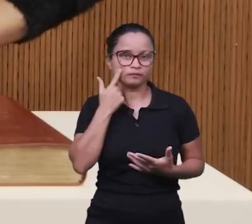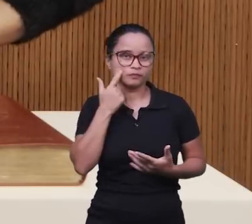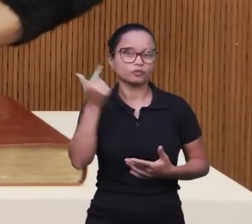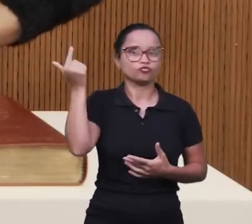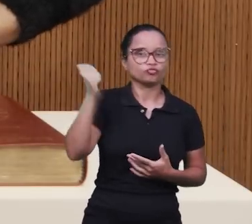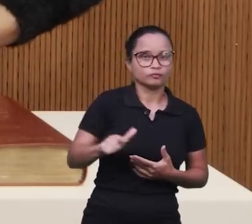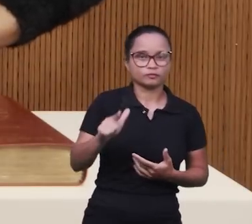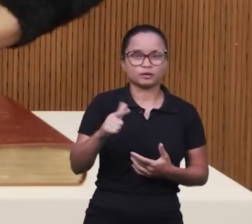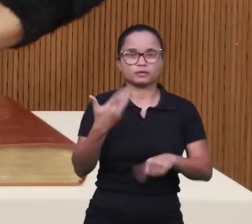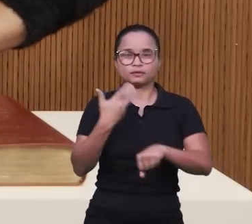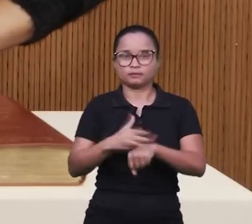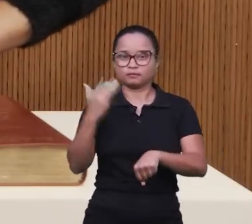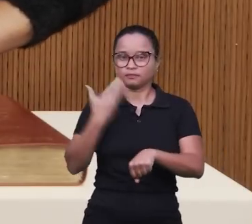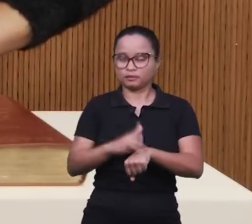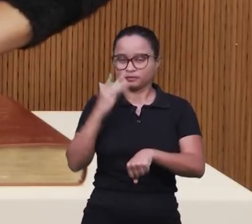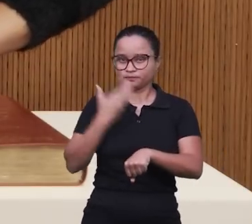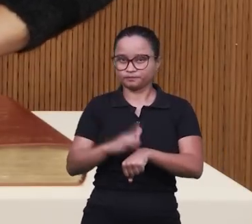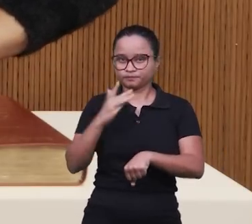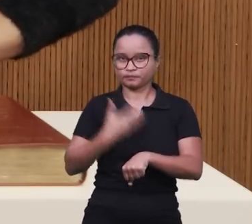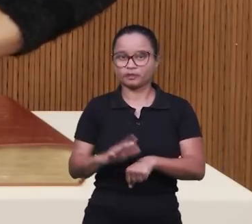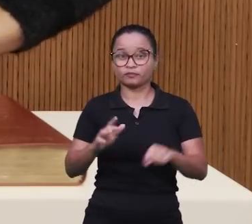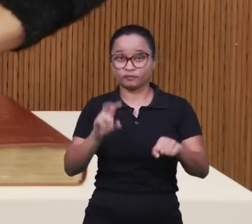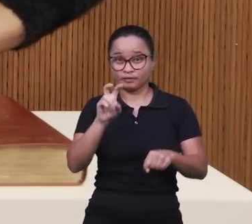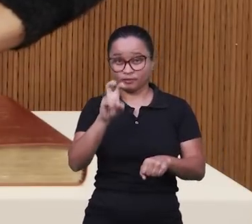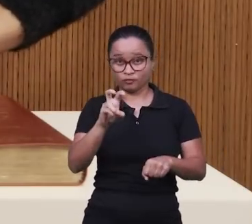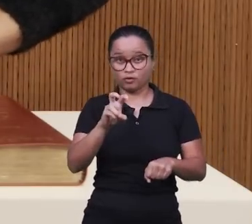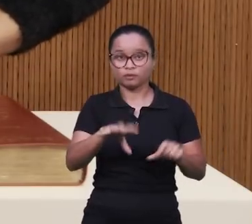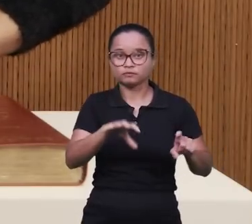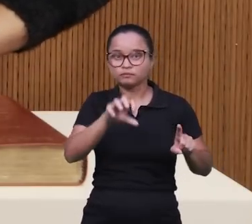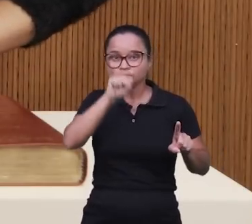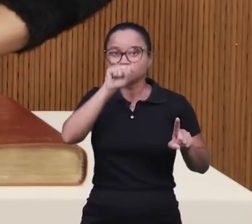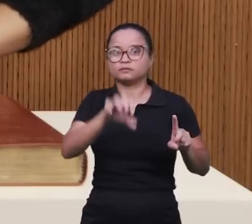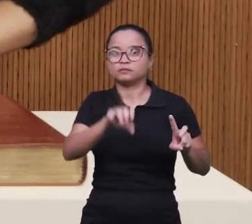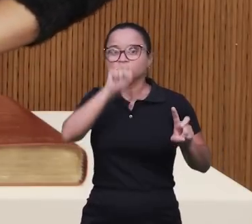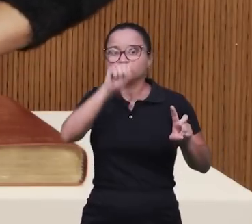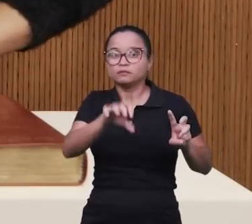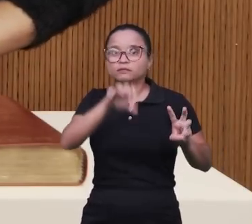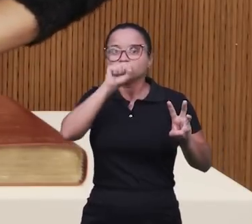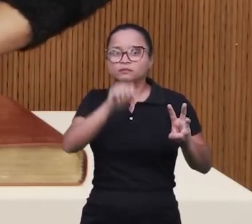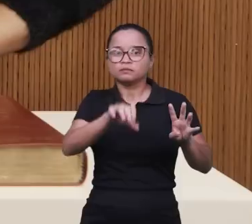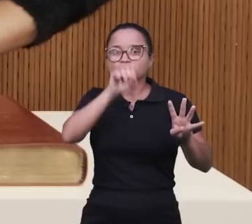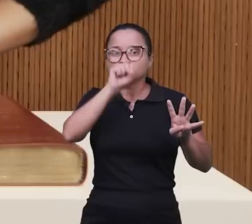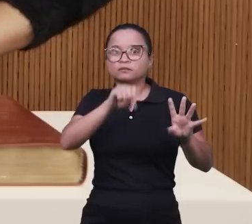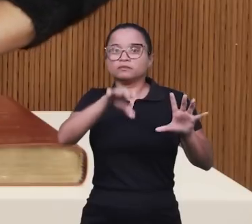vamos novamente nesse exercício de 5 inspirações.